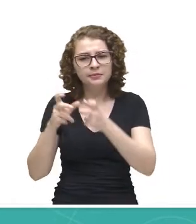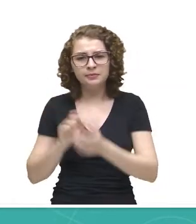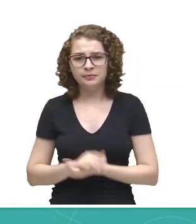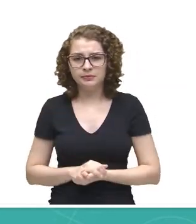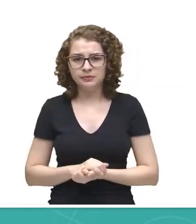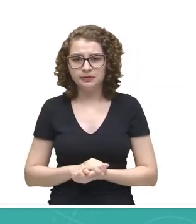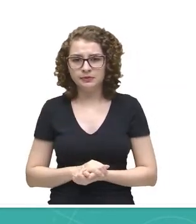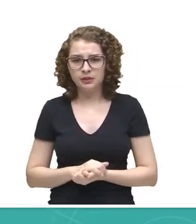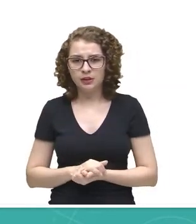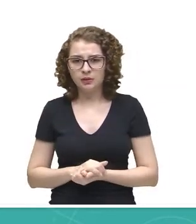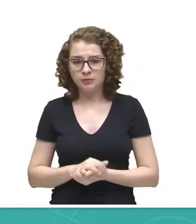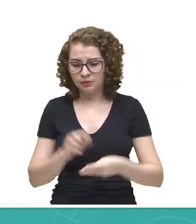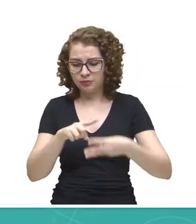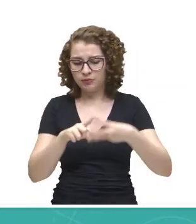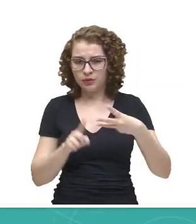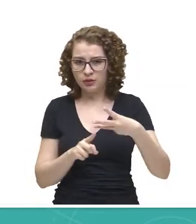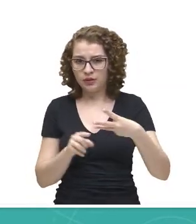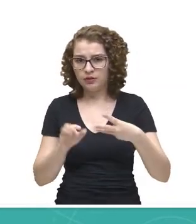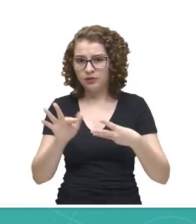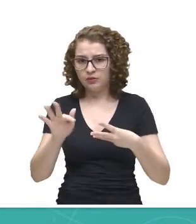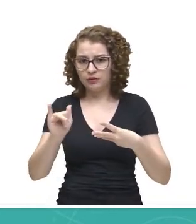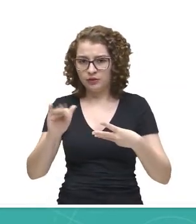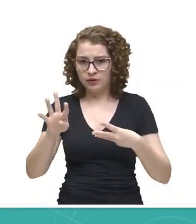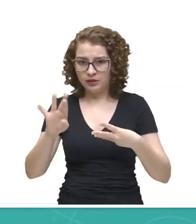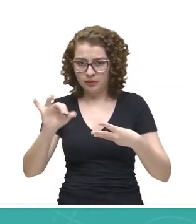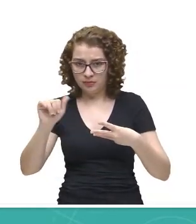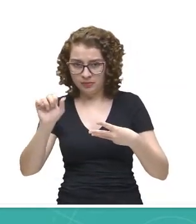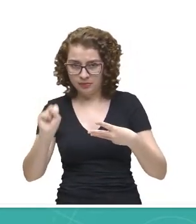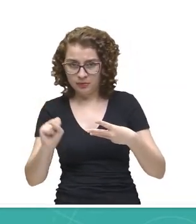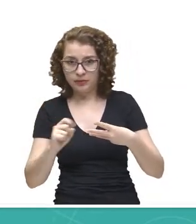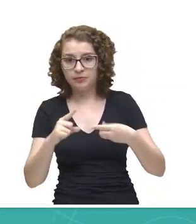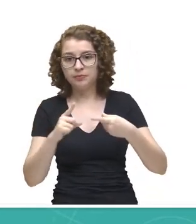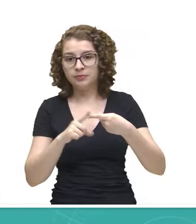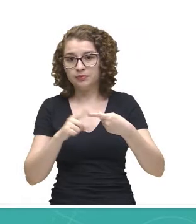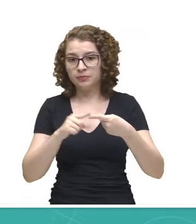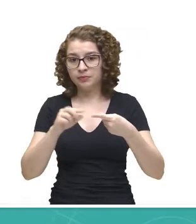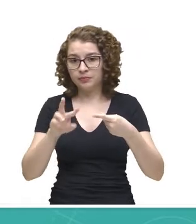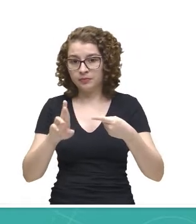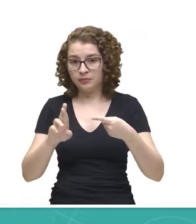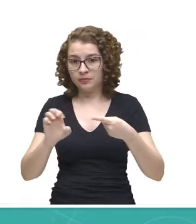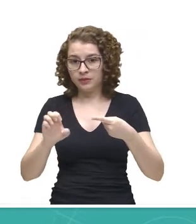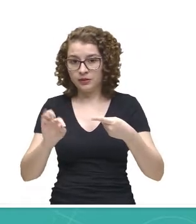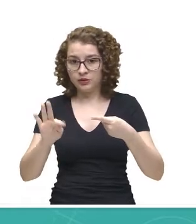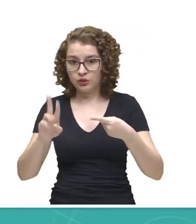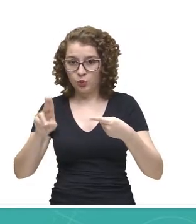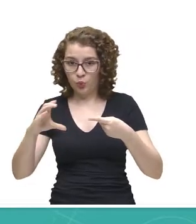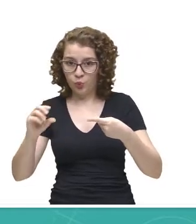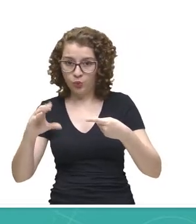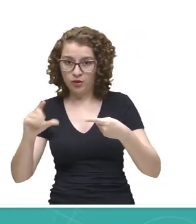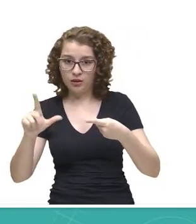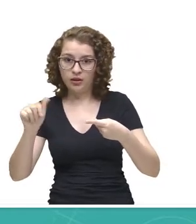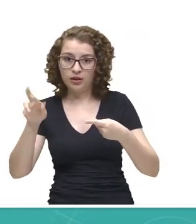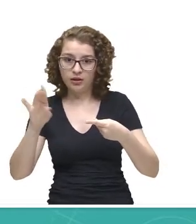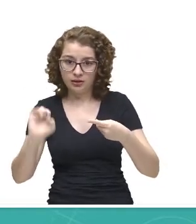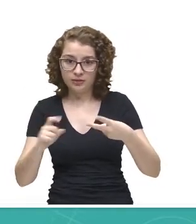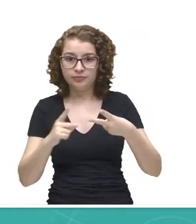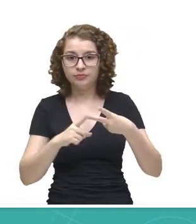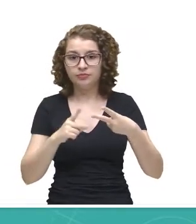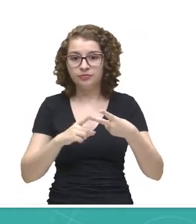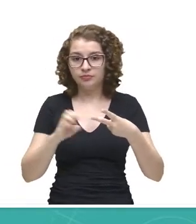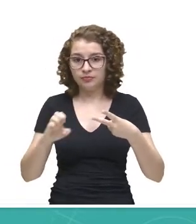de fibras. Fibras reticulares, fibras elásticas e fibras colágenas, tá